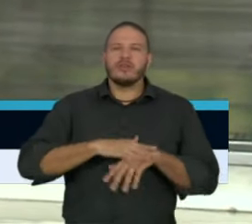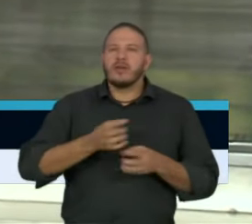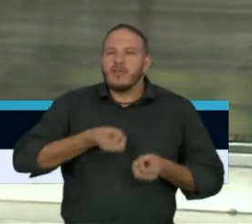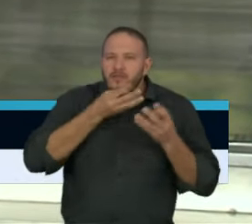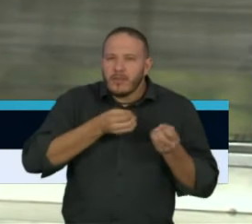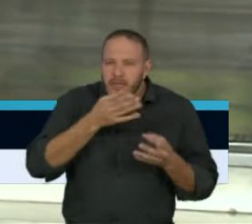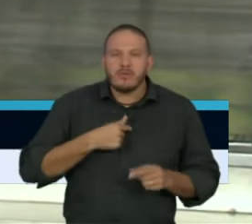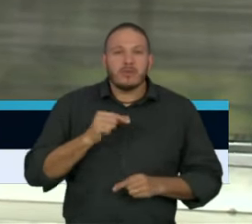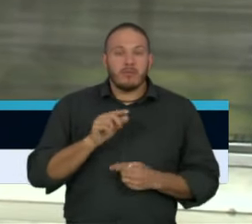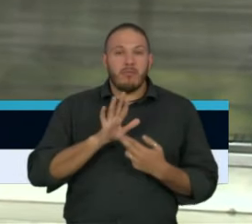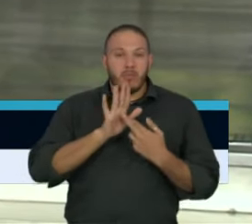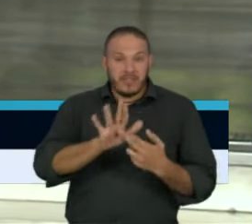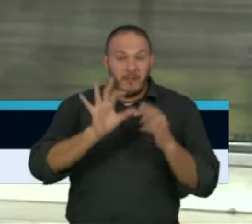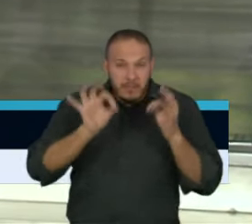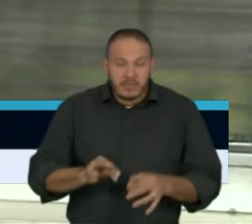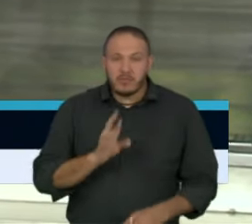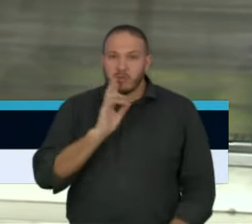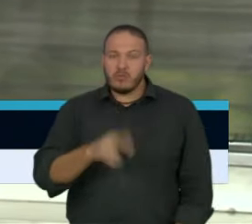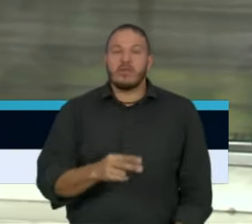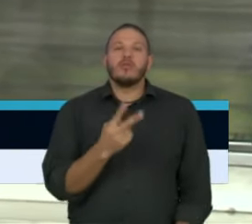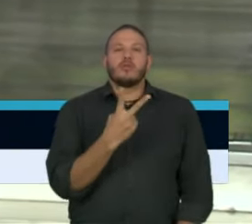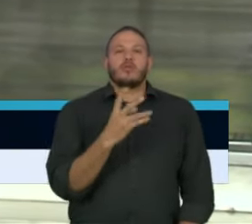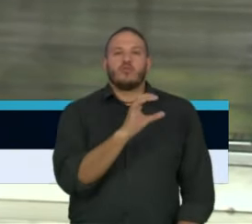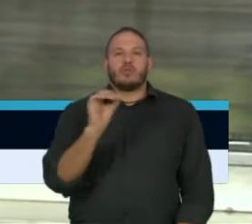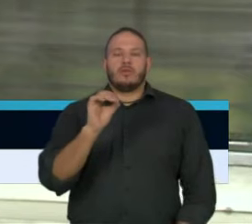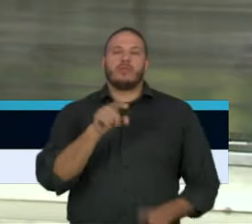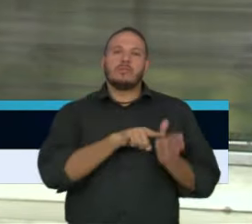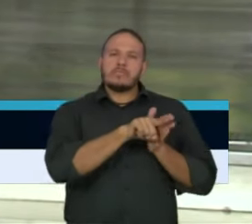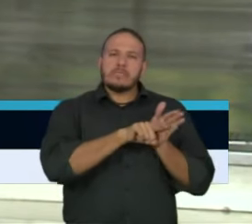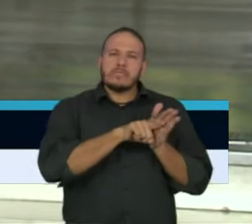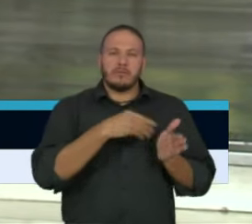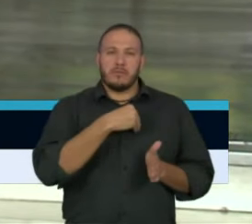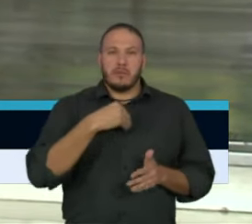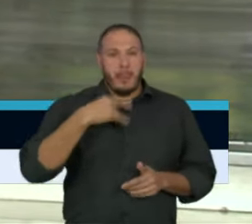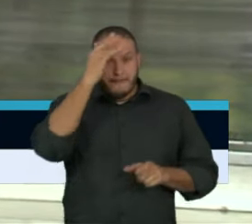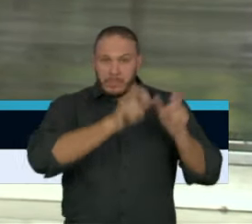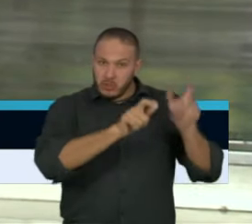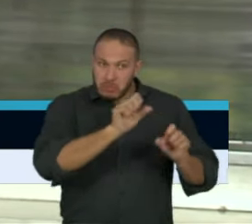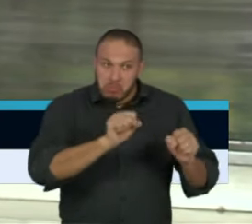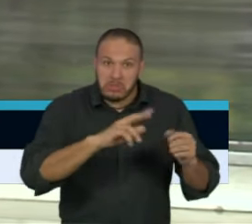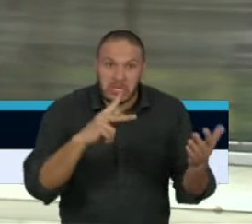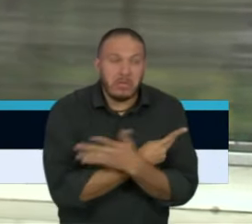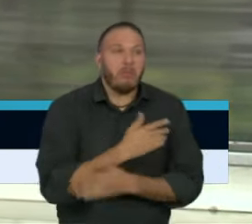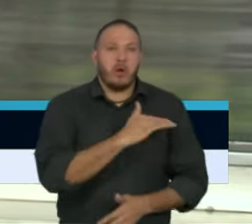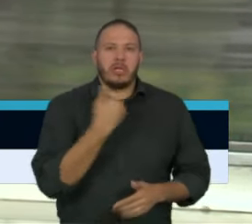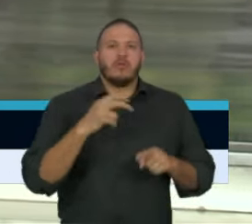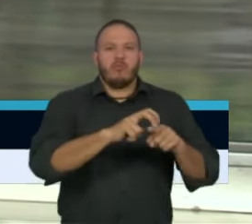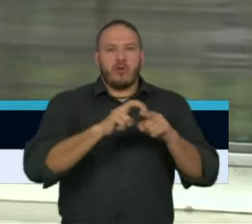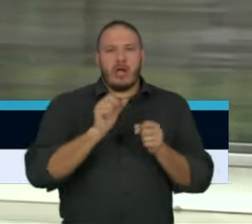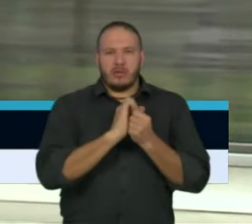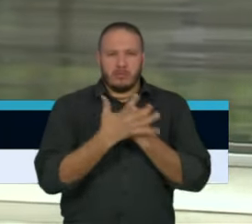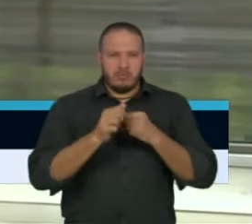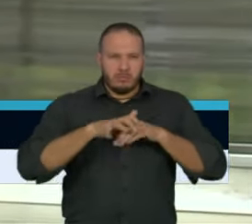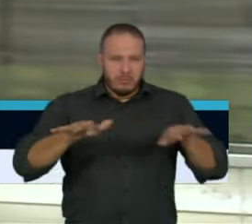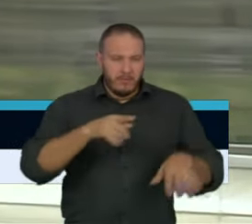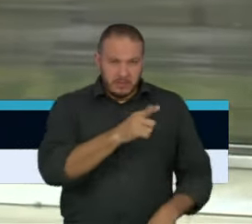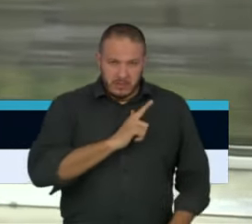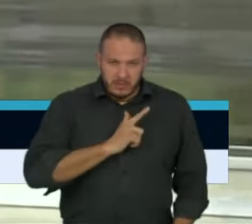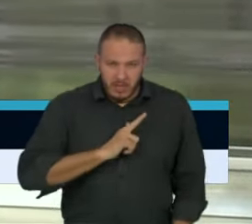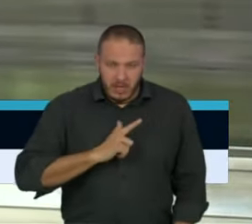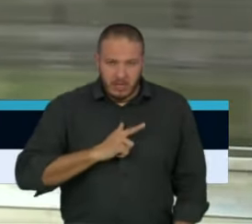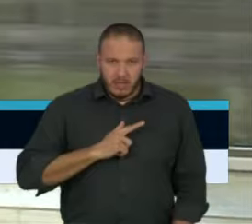os resultados de 200 exames, né, de pessoas que poderiam ter morrido por conta do novo coronavírus. Você já tem